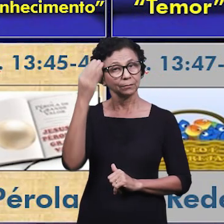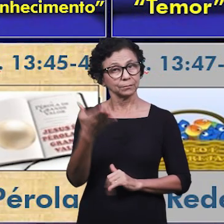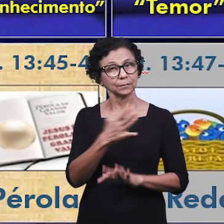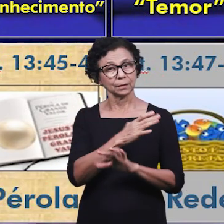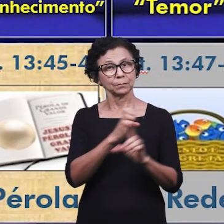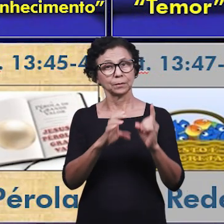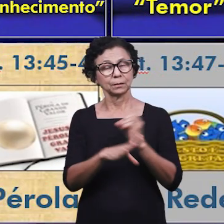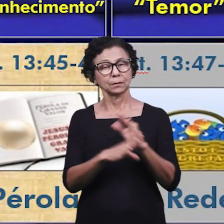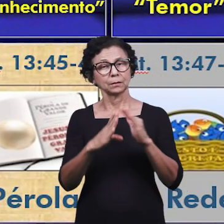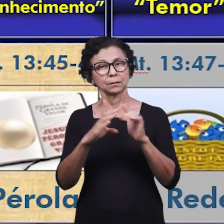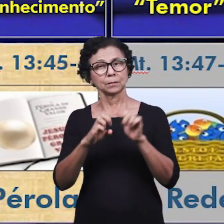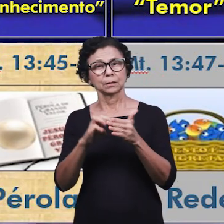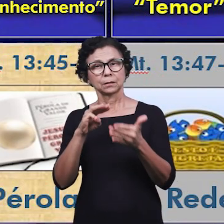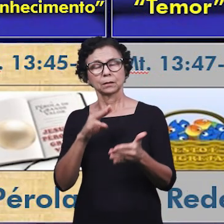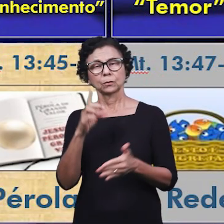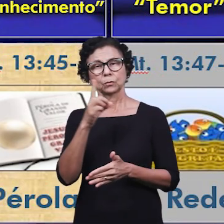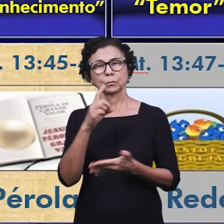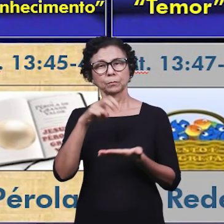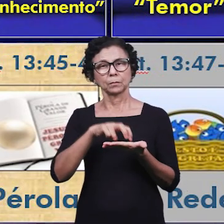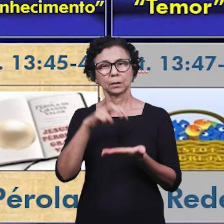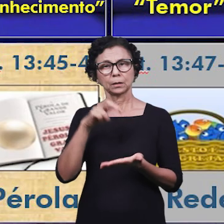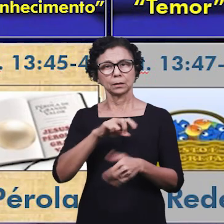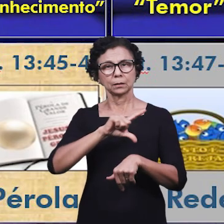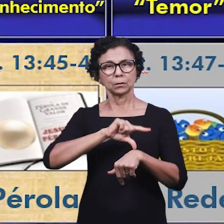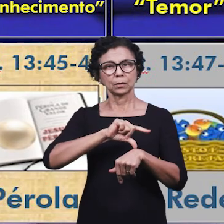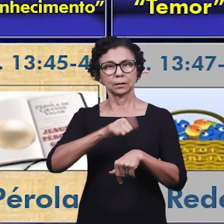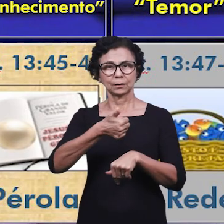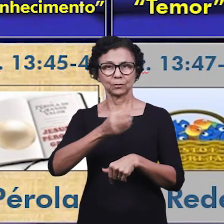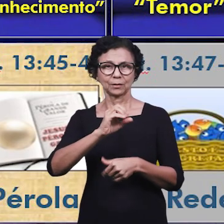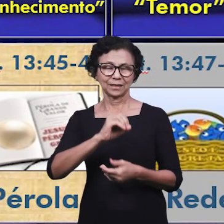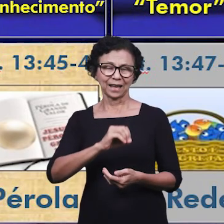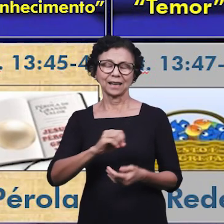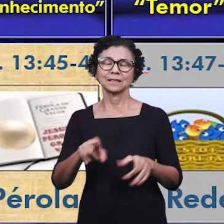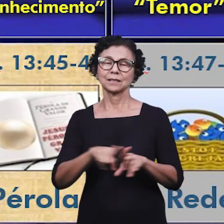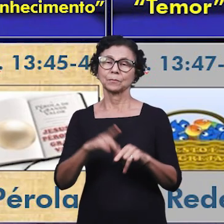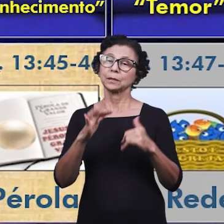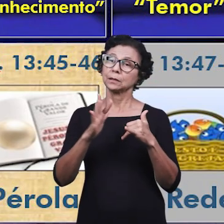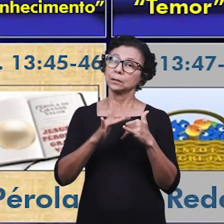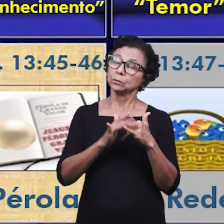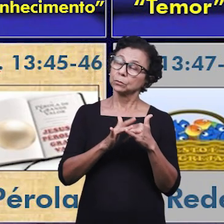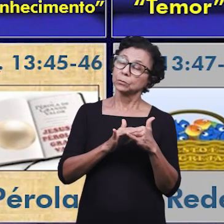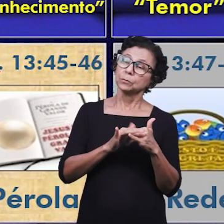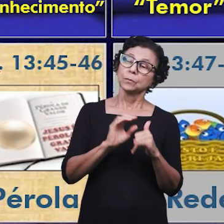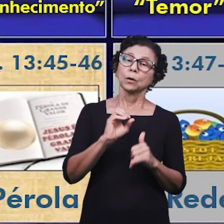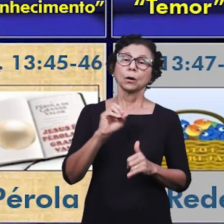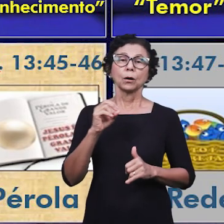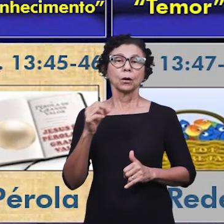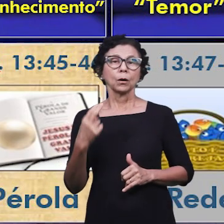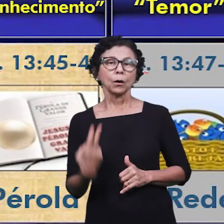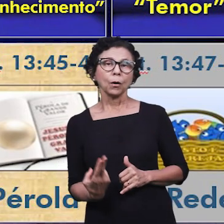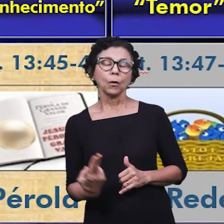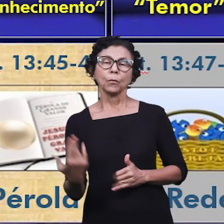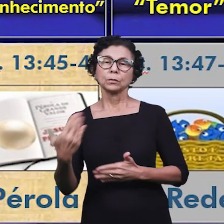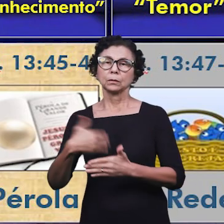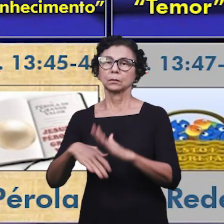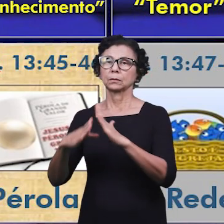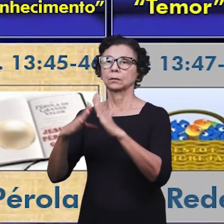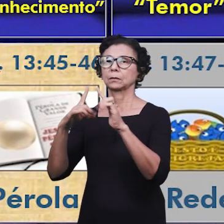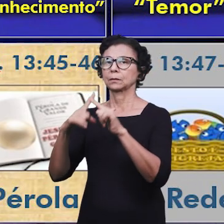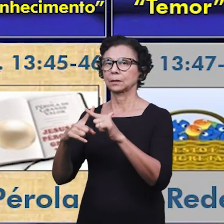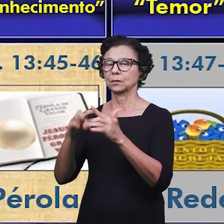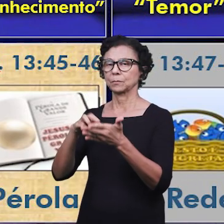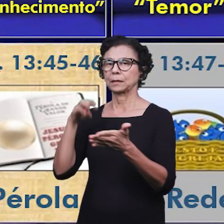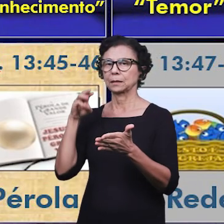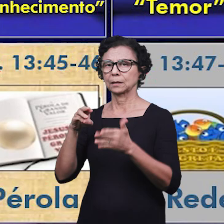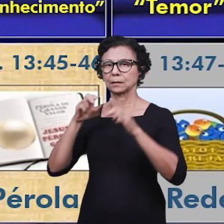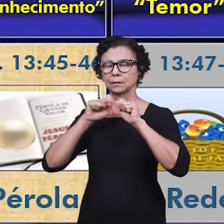Bíblica Dominical da Igreja Cristã Maranata, aos domingos às 10 horas da manhã, também pelo nosso canal no YouTube ou em um dos templos da Igreja Cristã